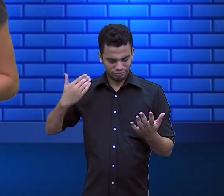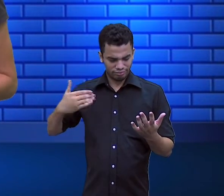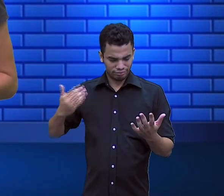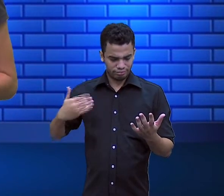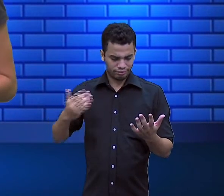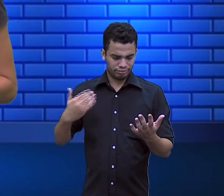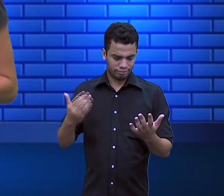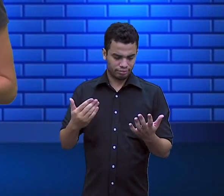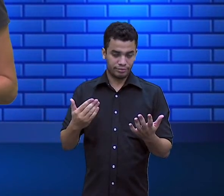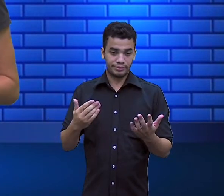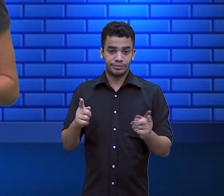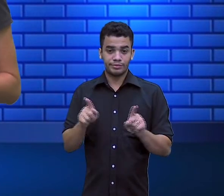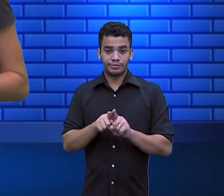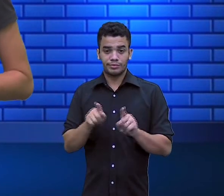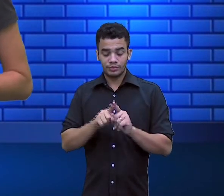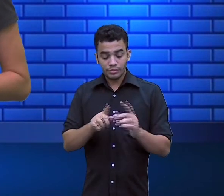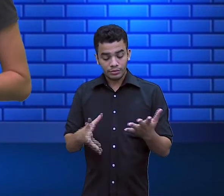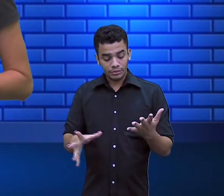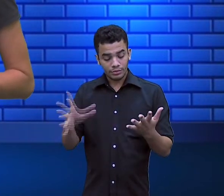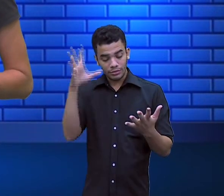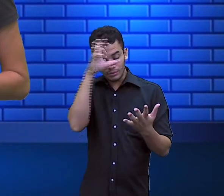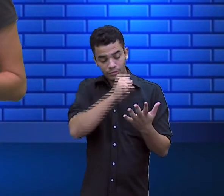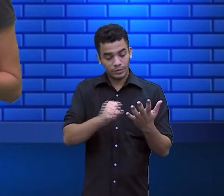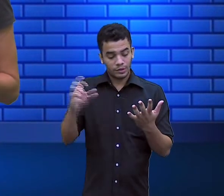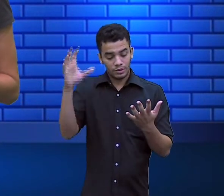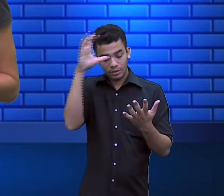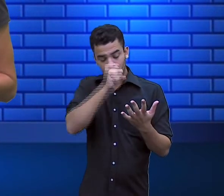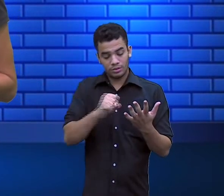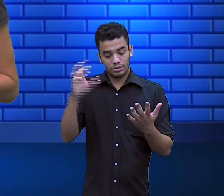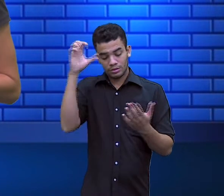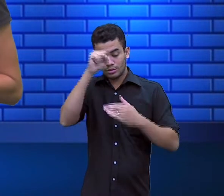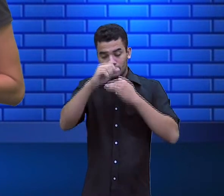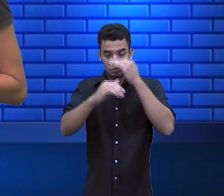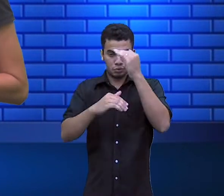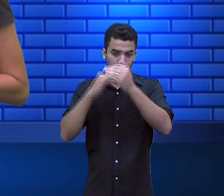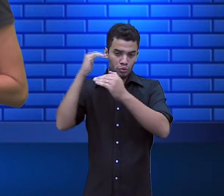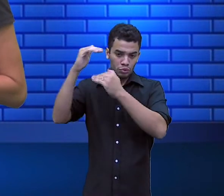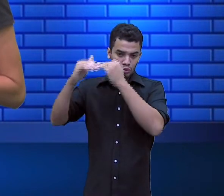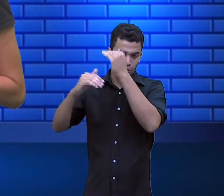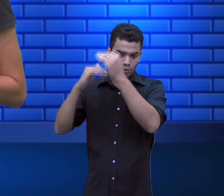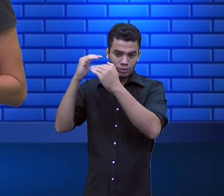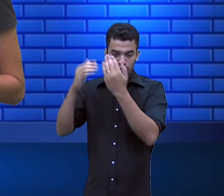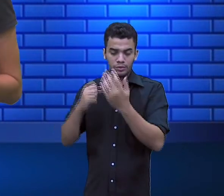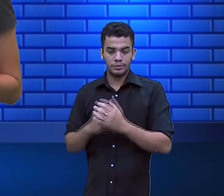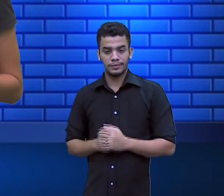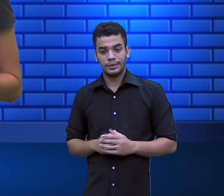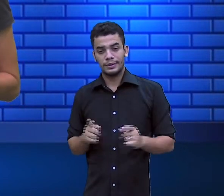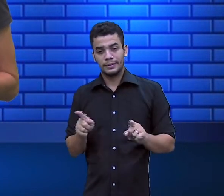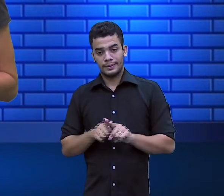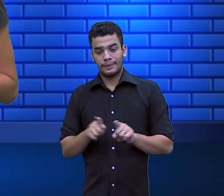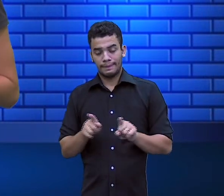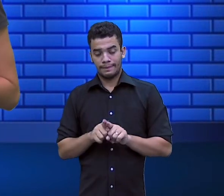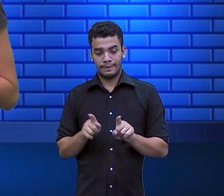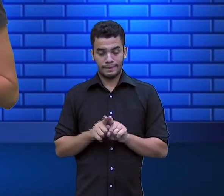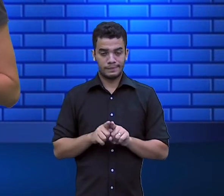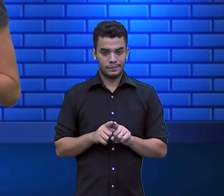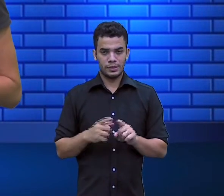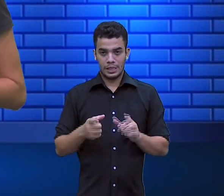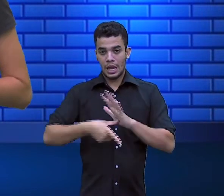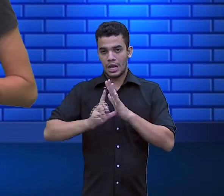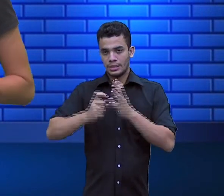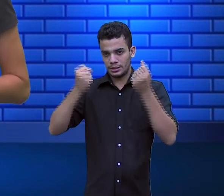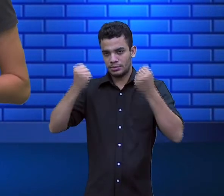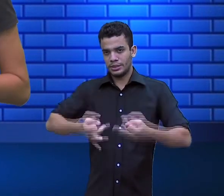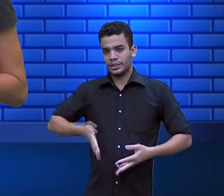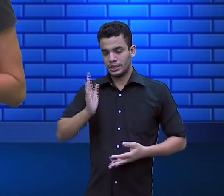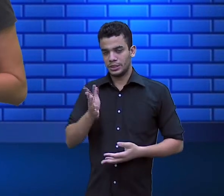construção de um ensinamento. Considerando que a fábula pode ser contada oralmente,